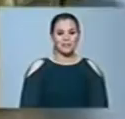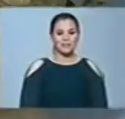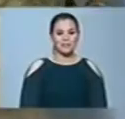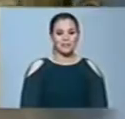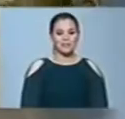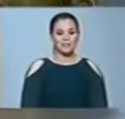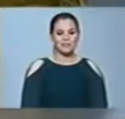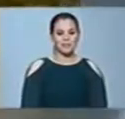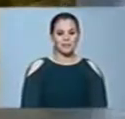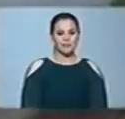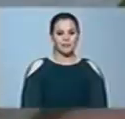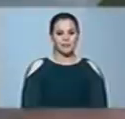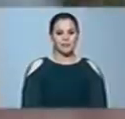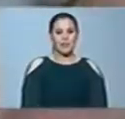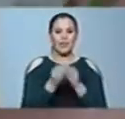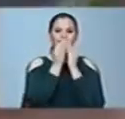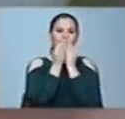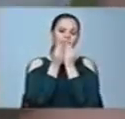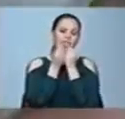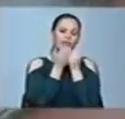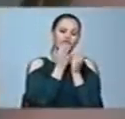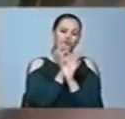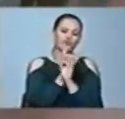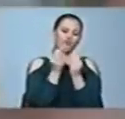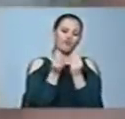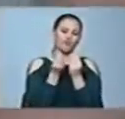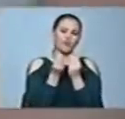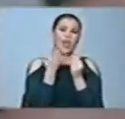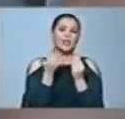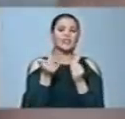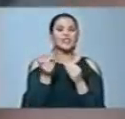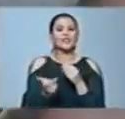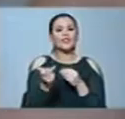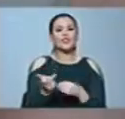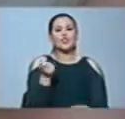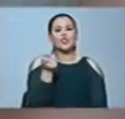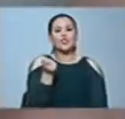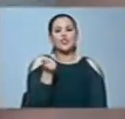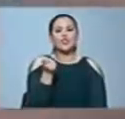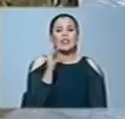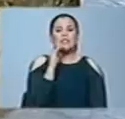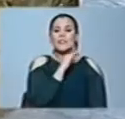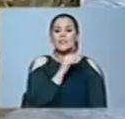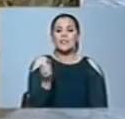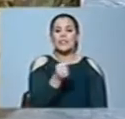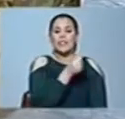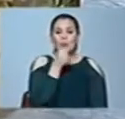e fica delicioso depois é só deixar um pressing no frigorífico e servir